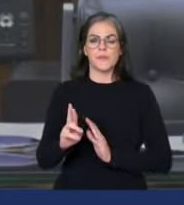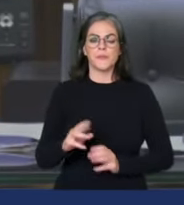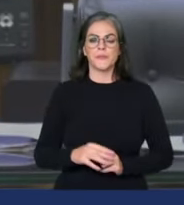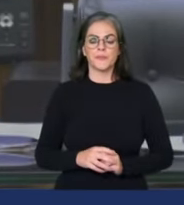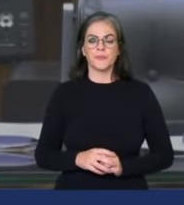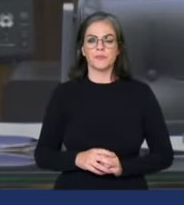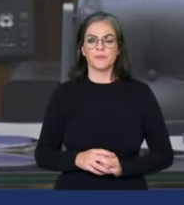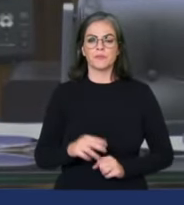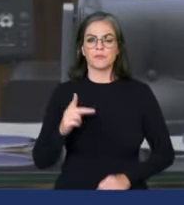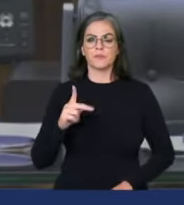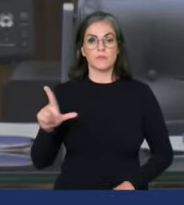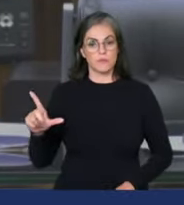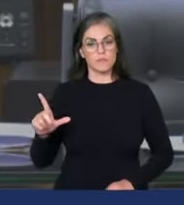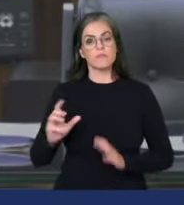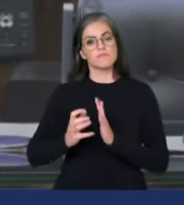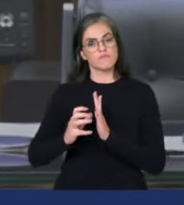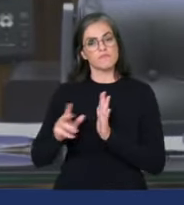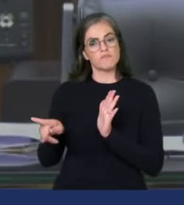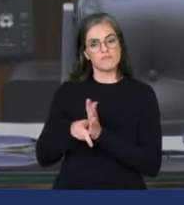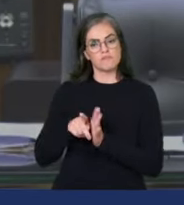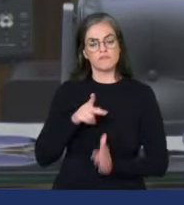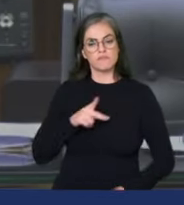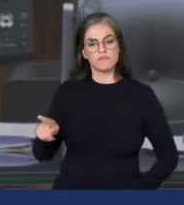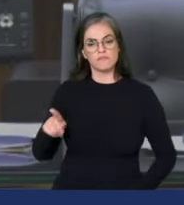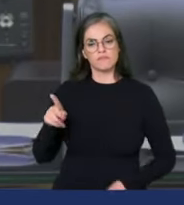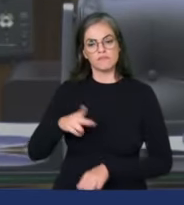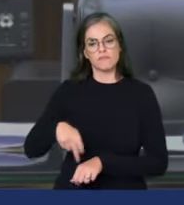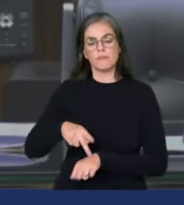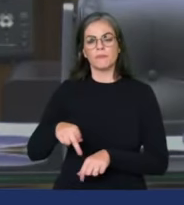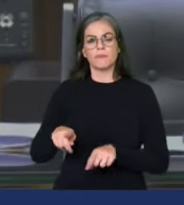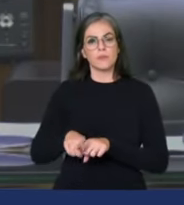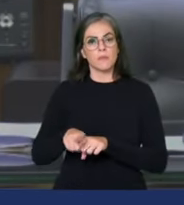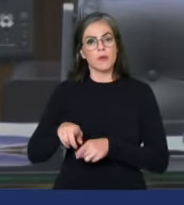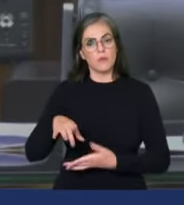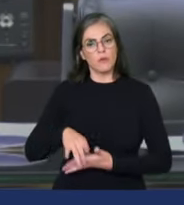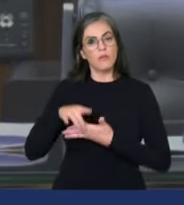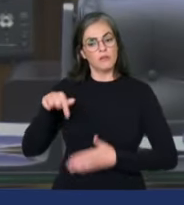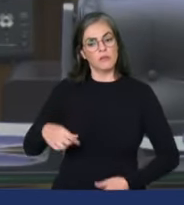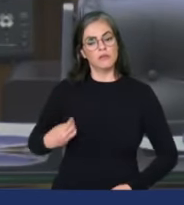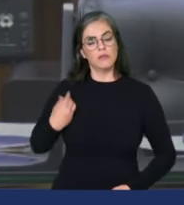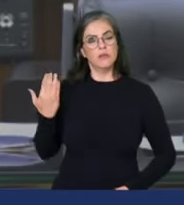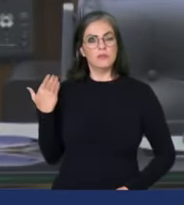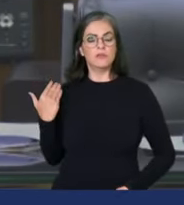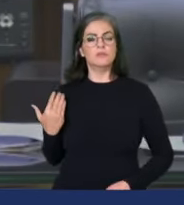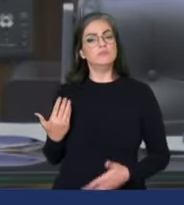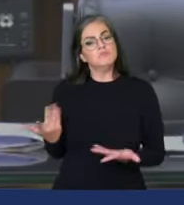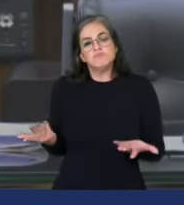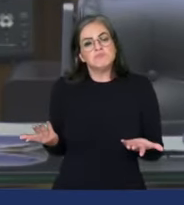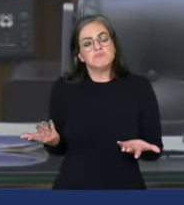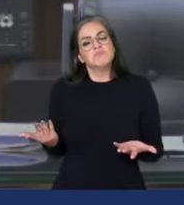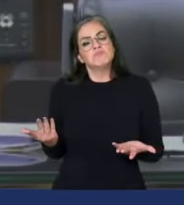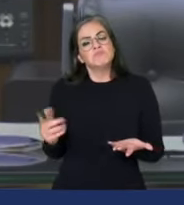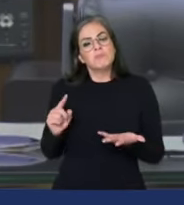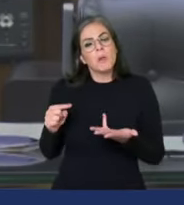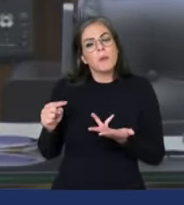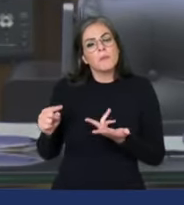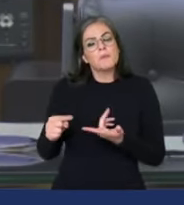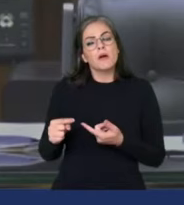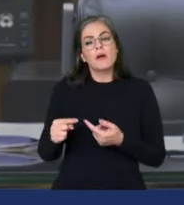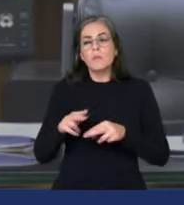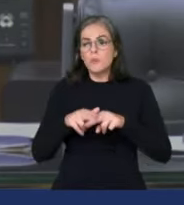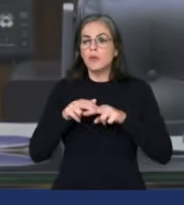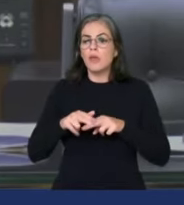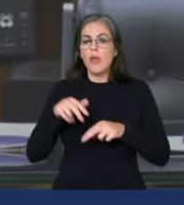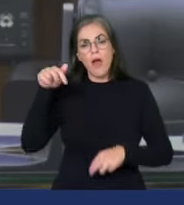do PL, que é o partido do presidente, o líder também estava aqui, e isso tudo faz parte de um contexto de debate